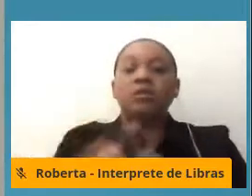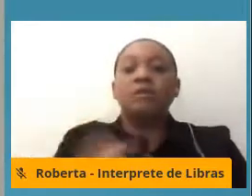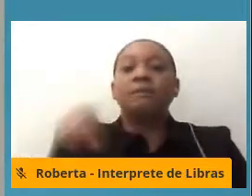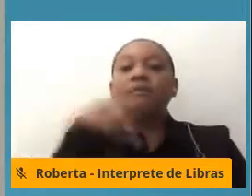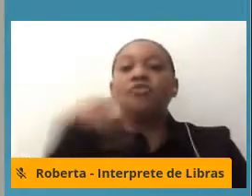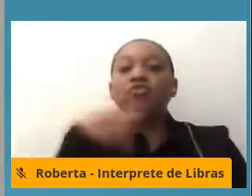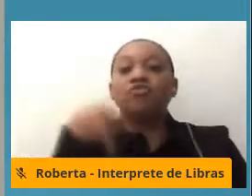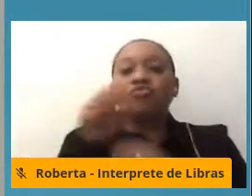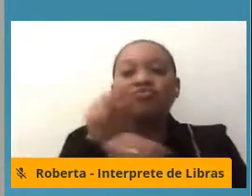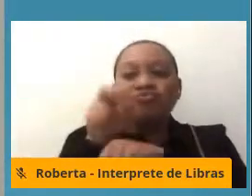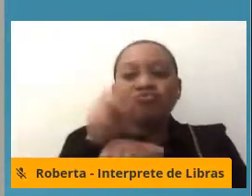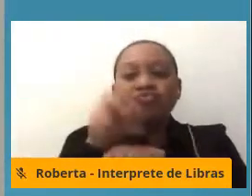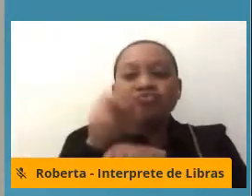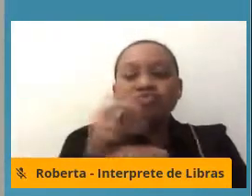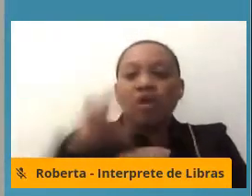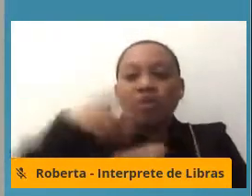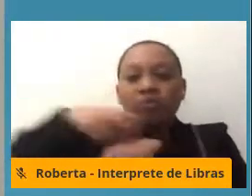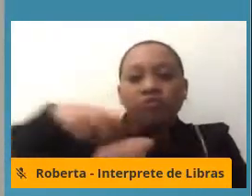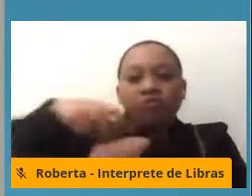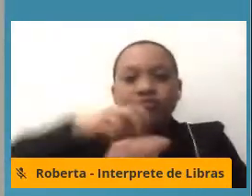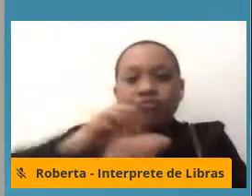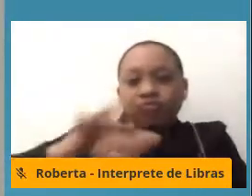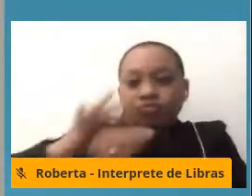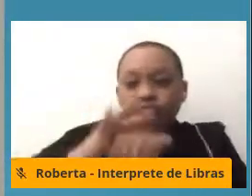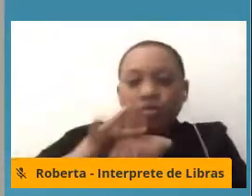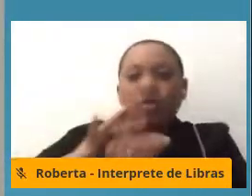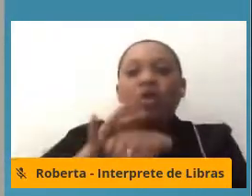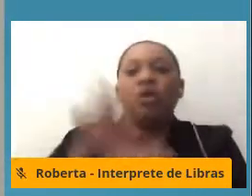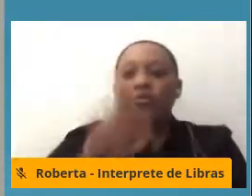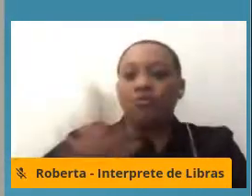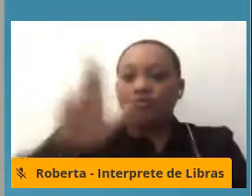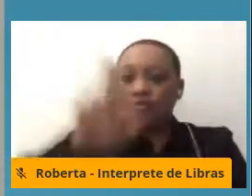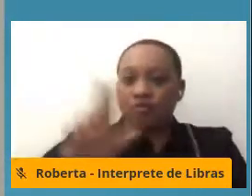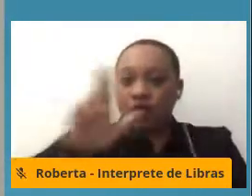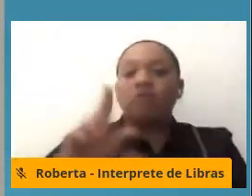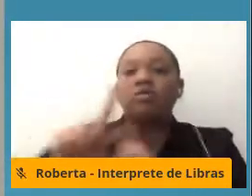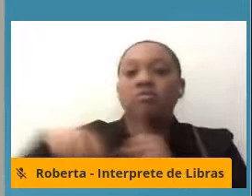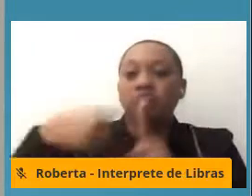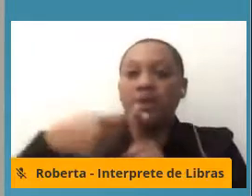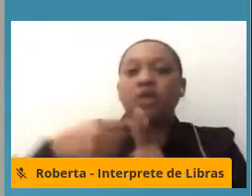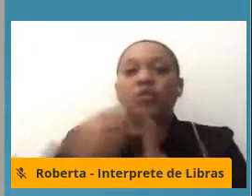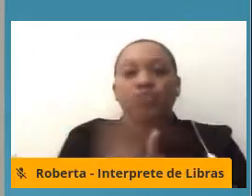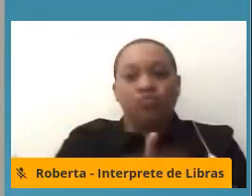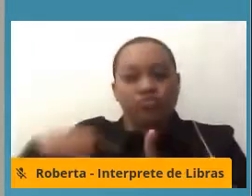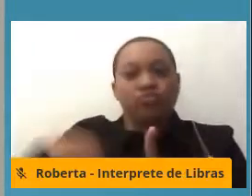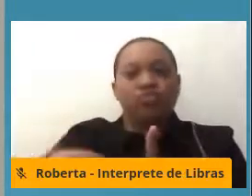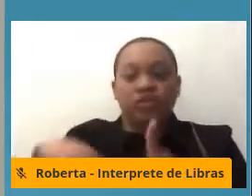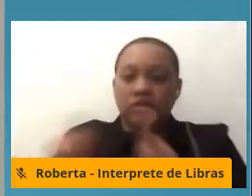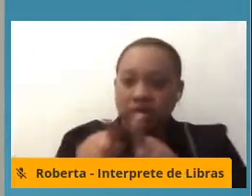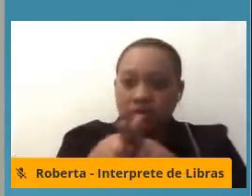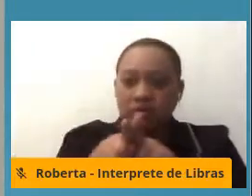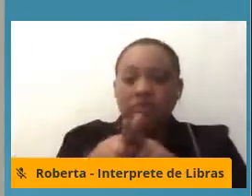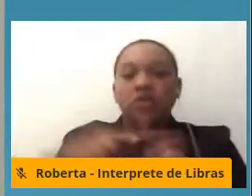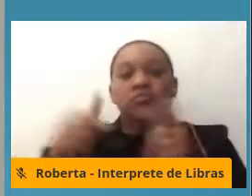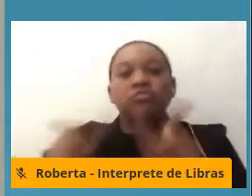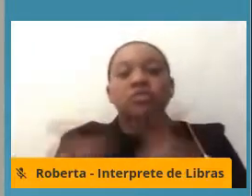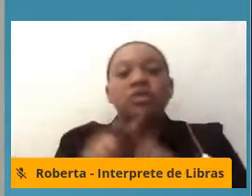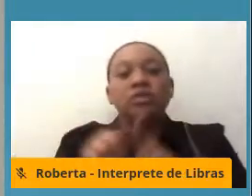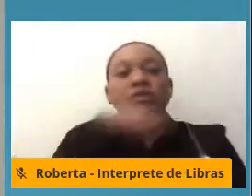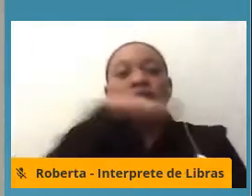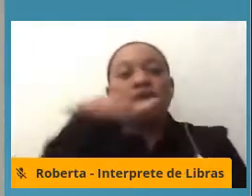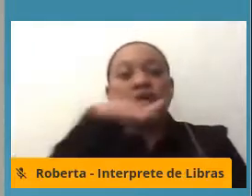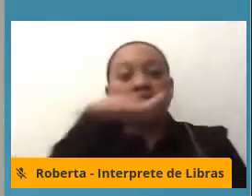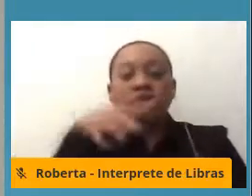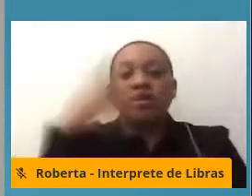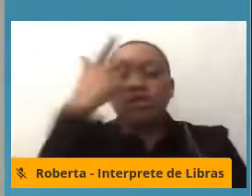coordenador e preceptor do estágio obrigatório de medicina da UFAL e da Uncisal, coordenador e preceptor da residência médica de infectologia do Hospital Escola